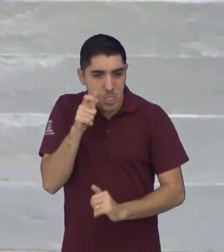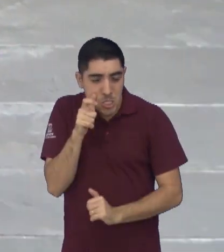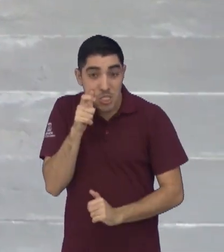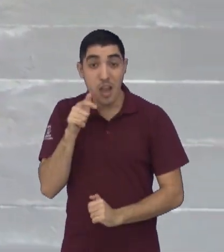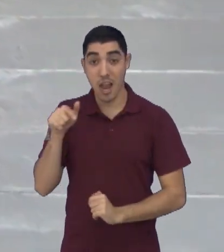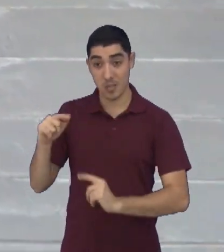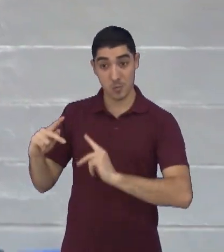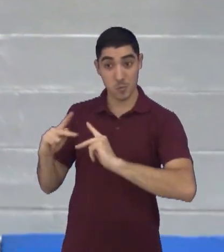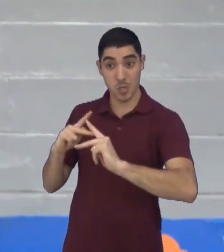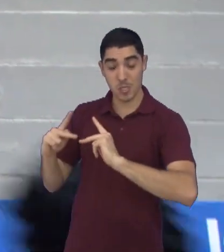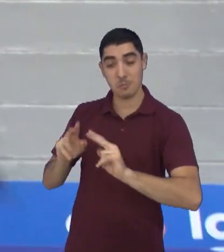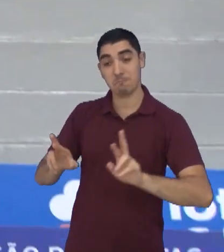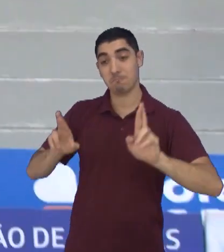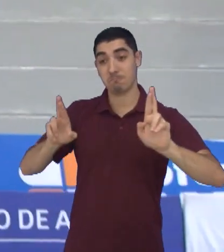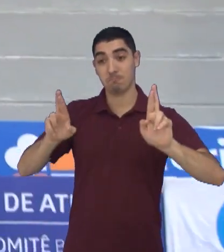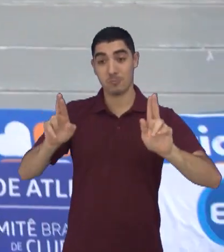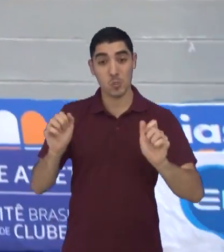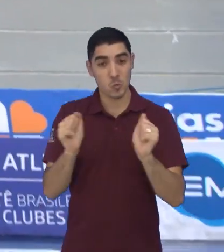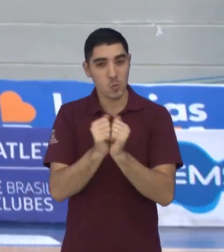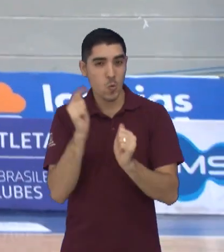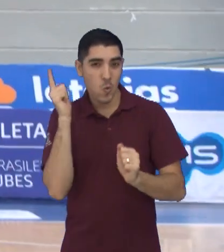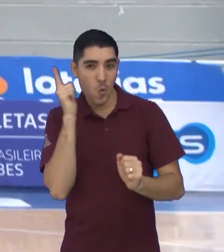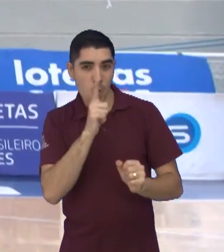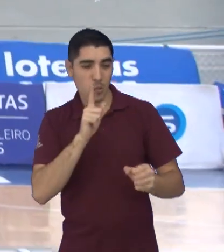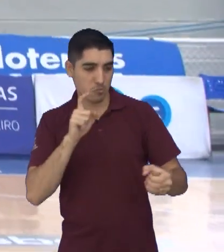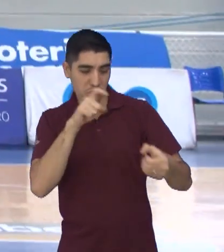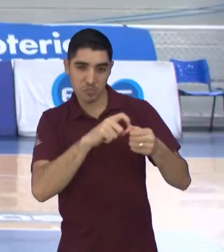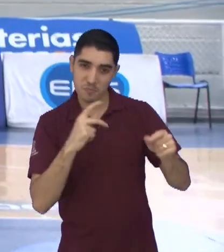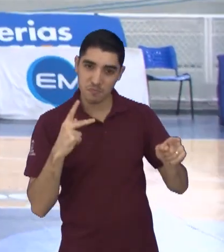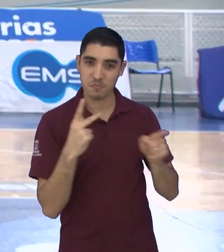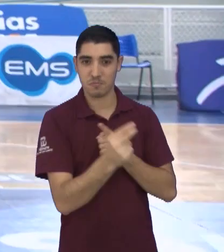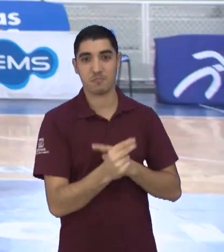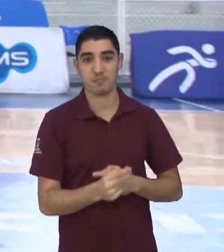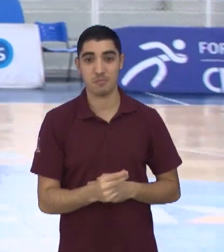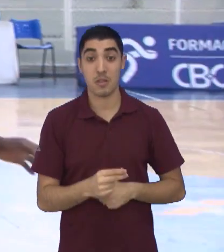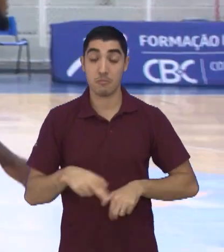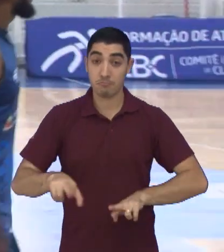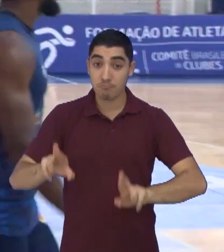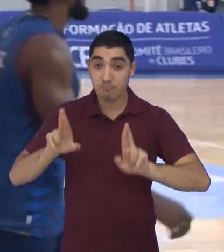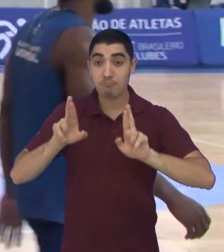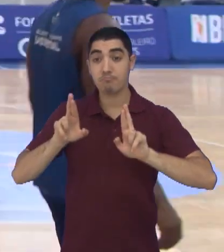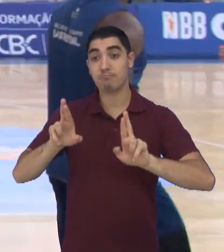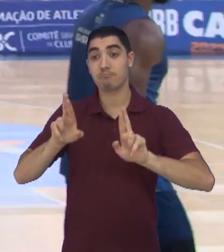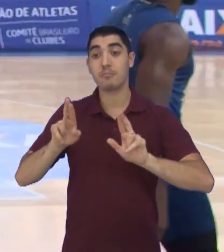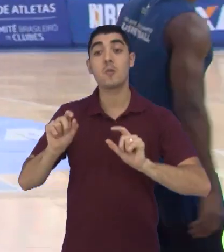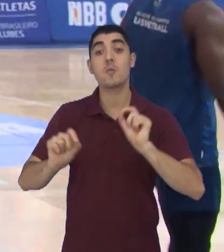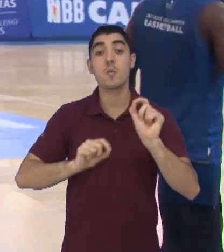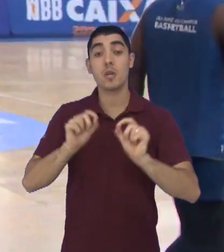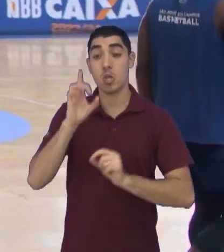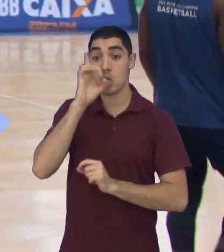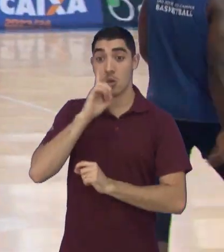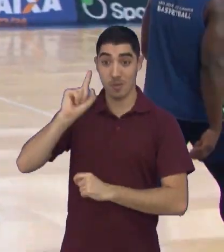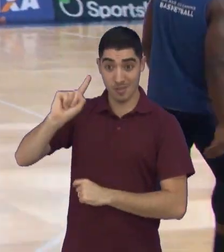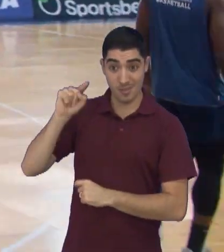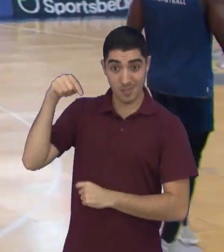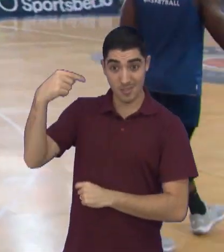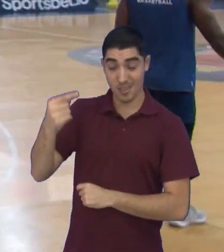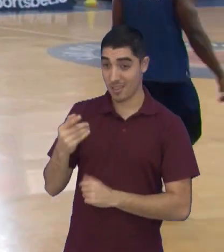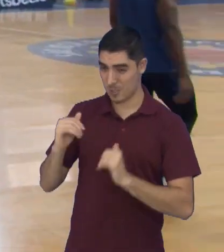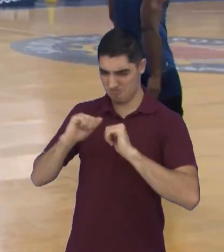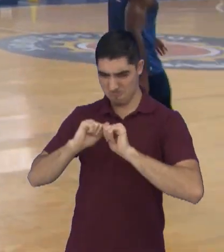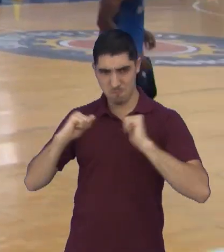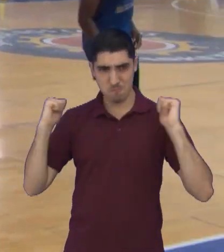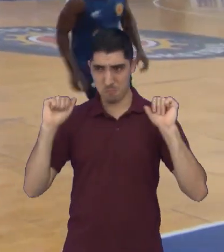aposta suas fichas para sair na frente no duelo contra o Fortaleza. A expectativa é de que no próximo domingo, esta arquibancada